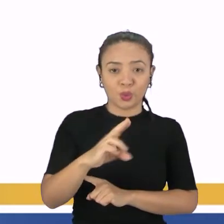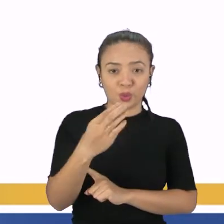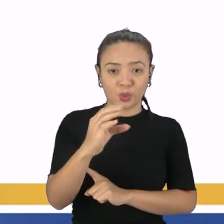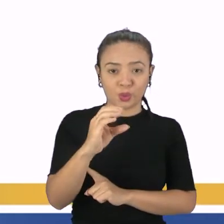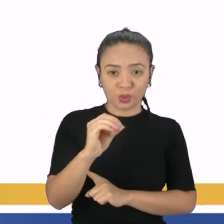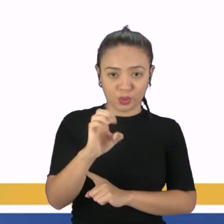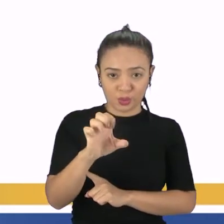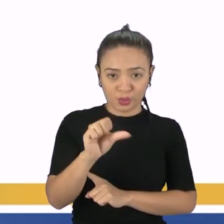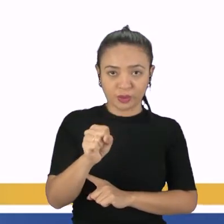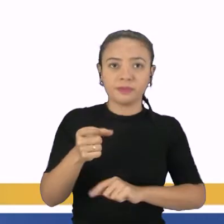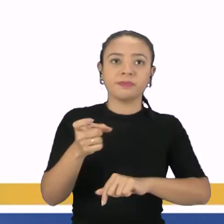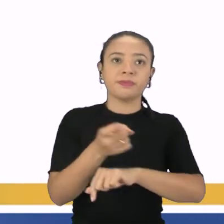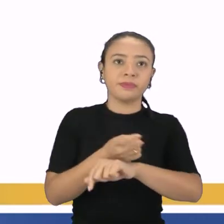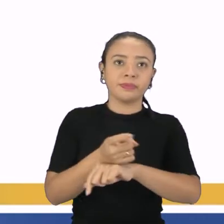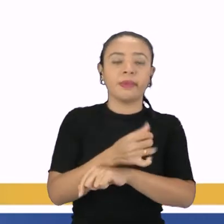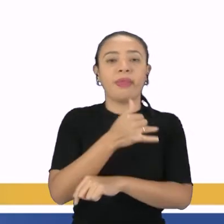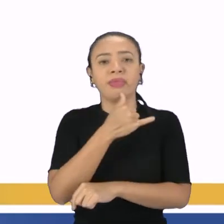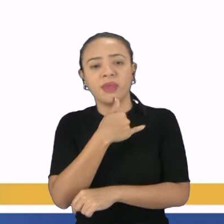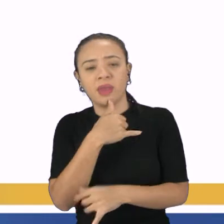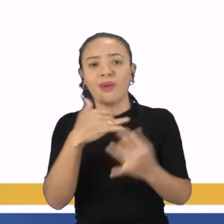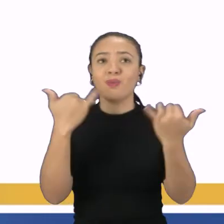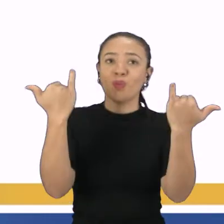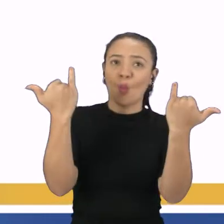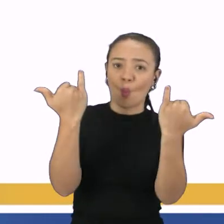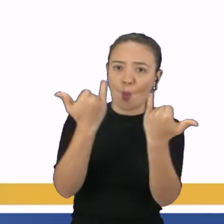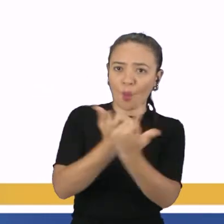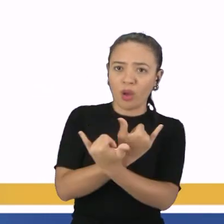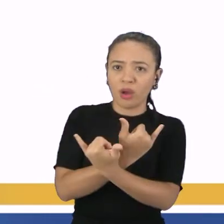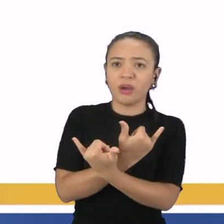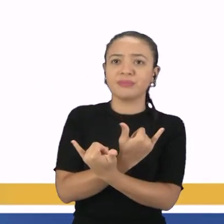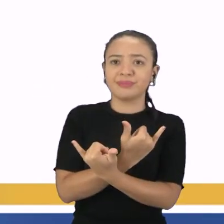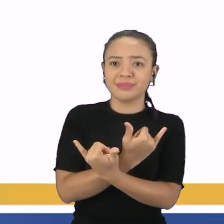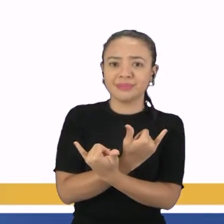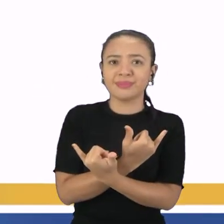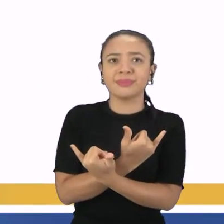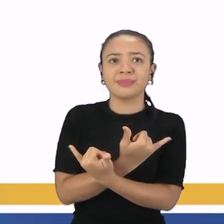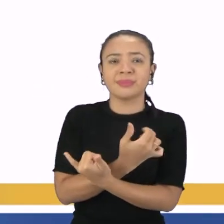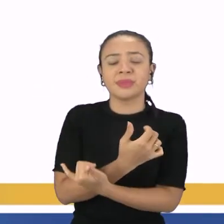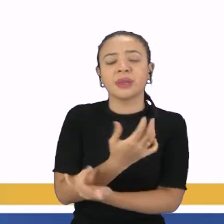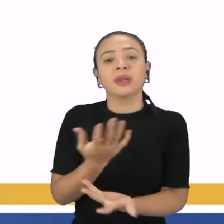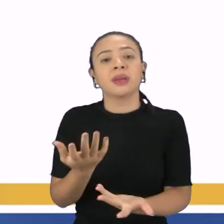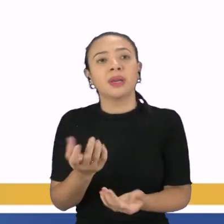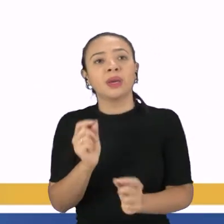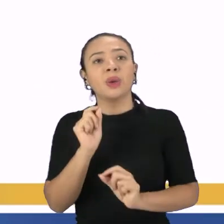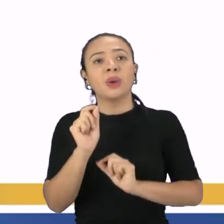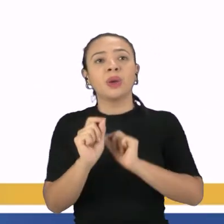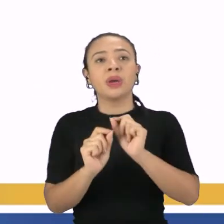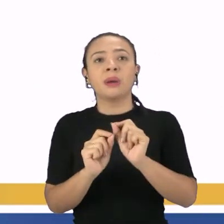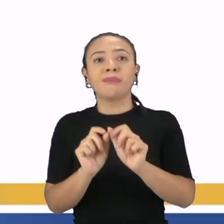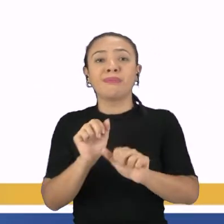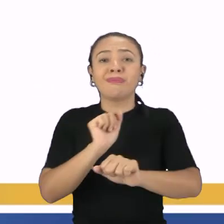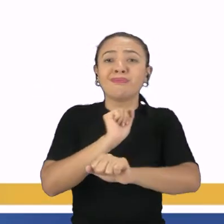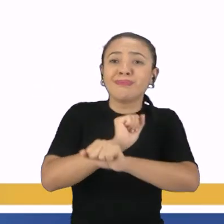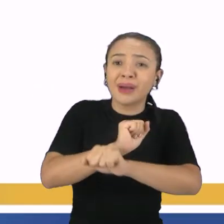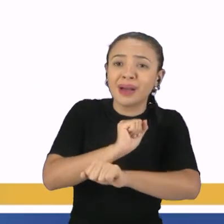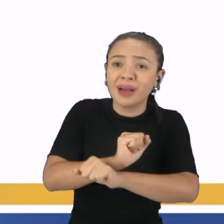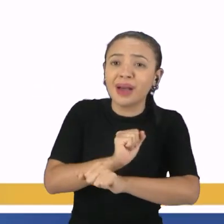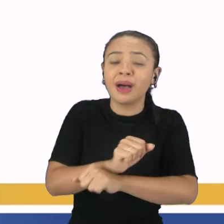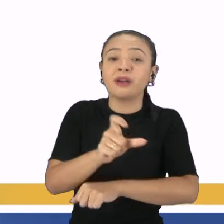exemplo, triste, magro, vazios, amargo,